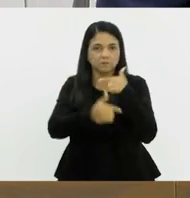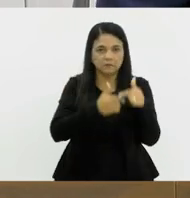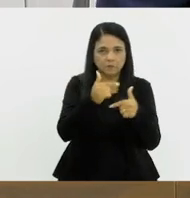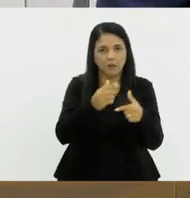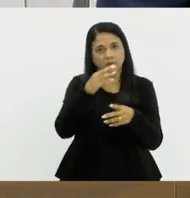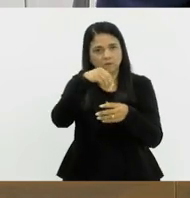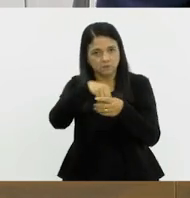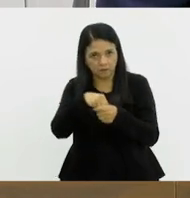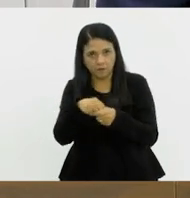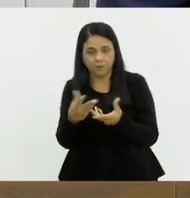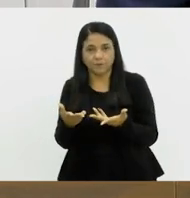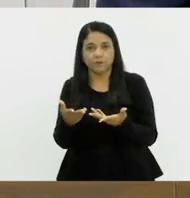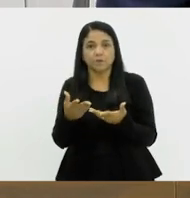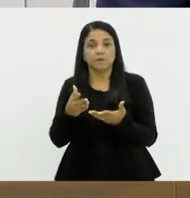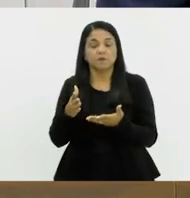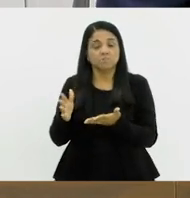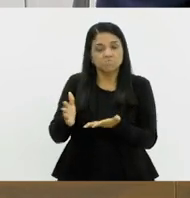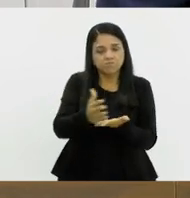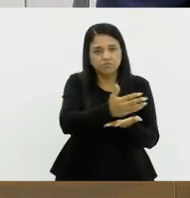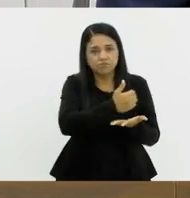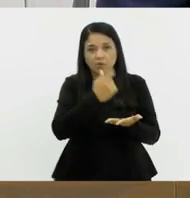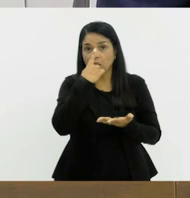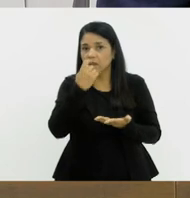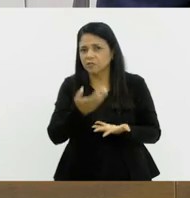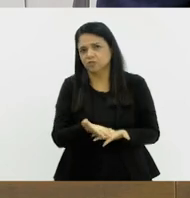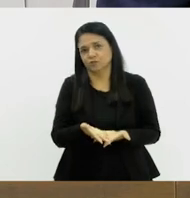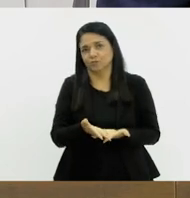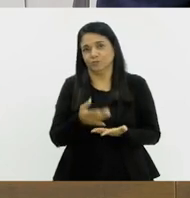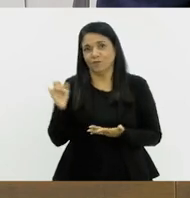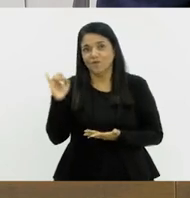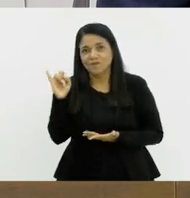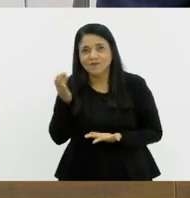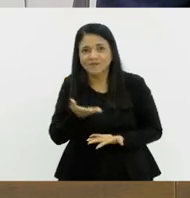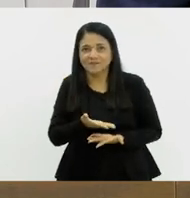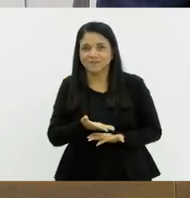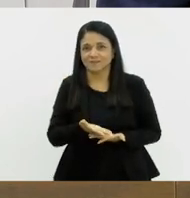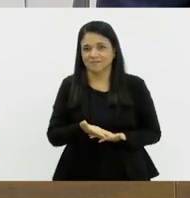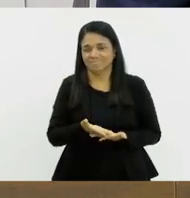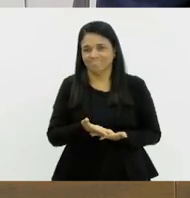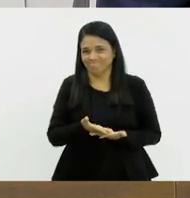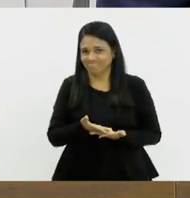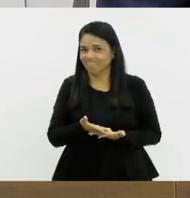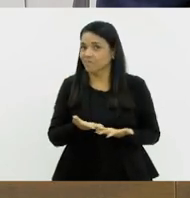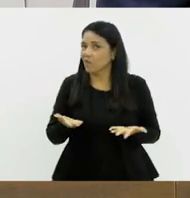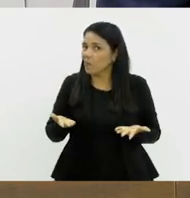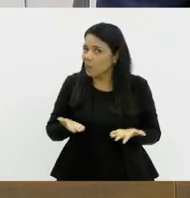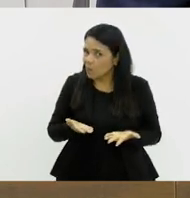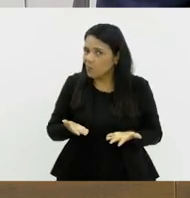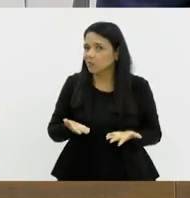unidade, que coletem o lixo infectante. Né? Essa é a situação hoje.